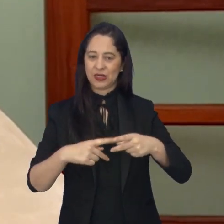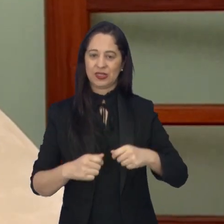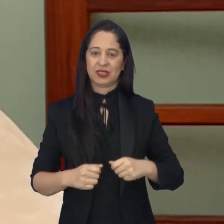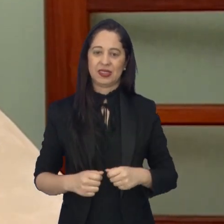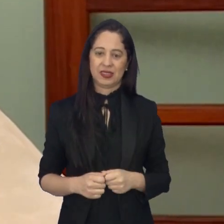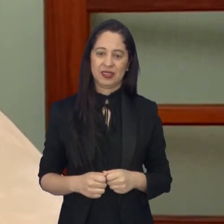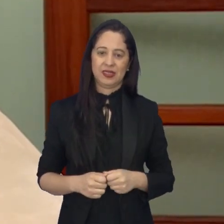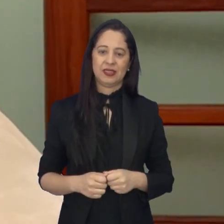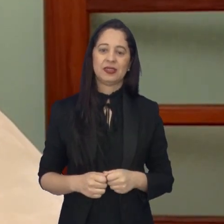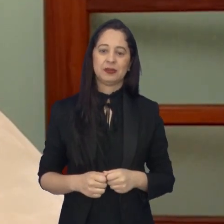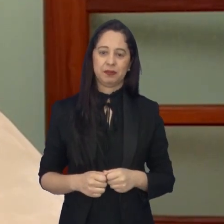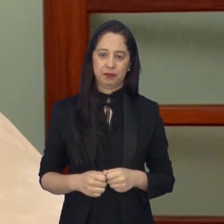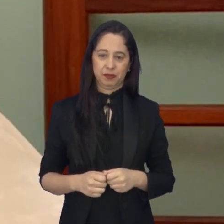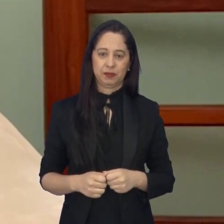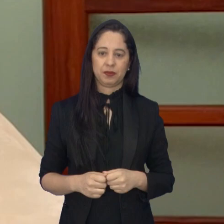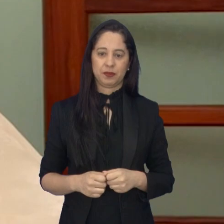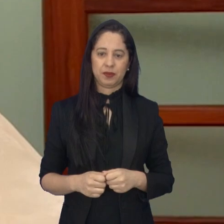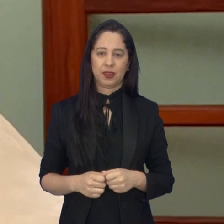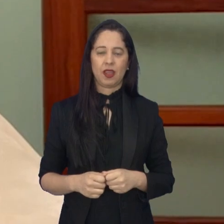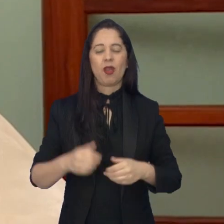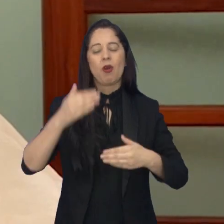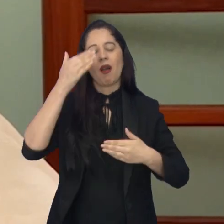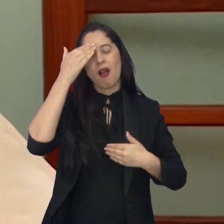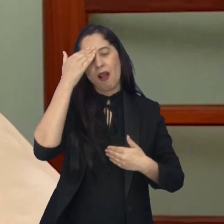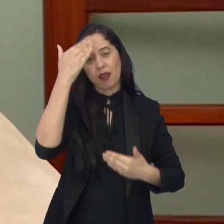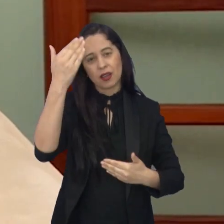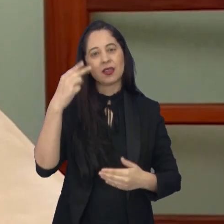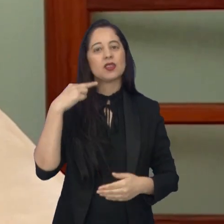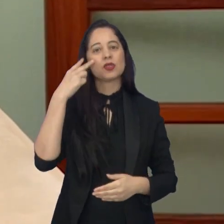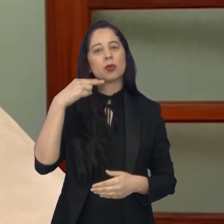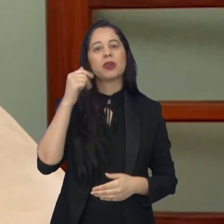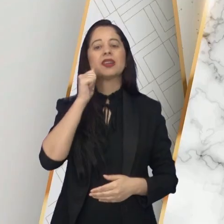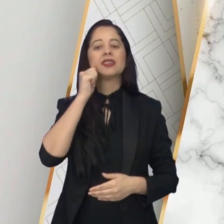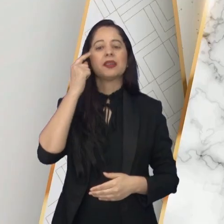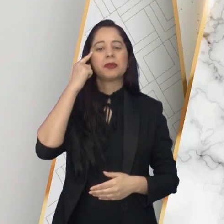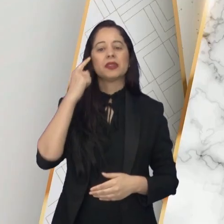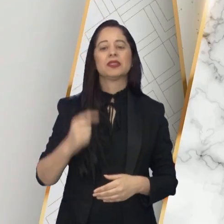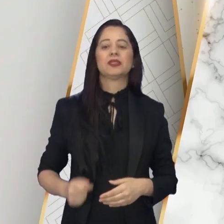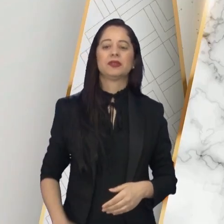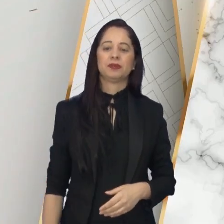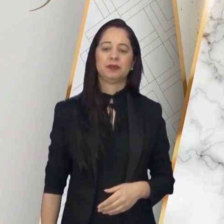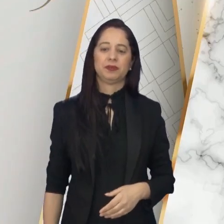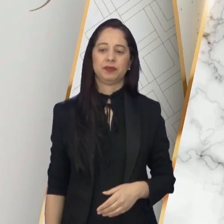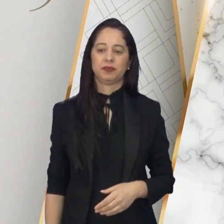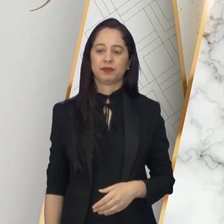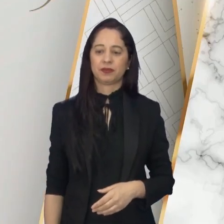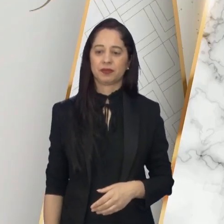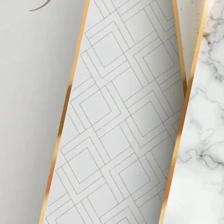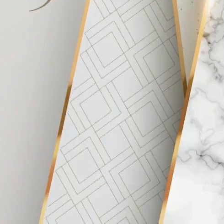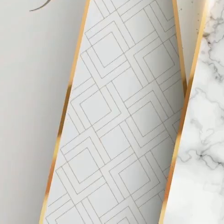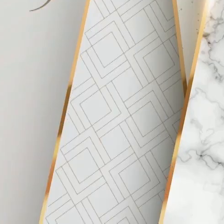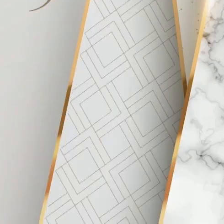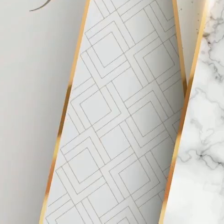Campos. Na oportunidade, os meus agradecimentos à vereadora Amélia.